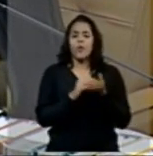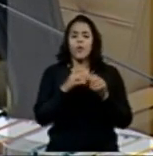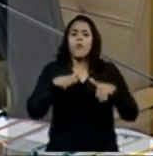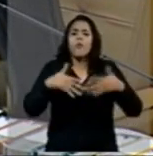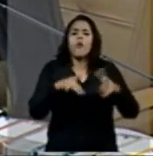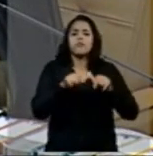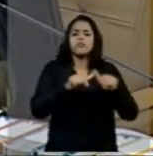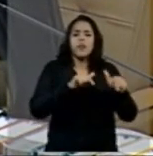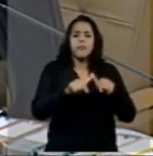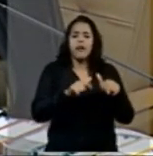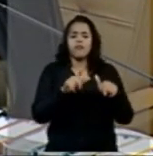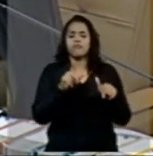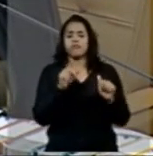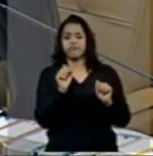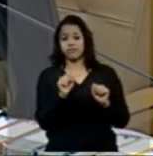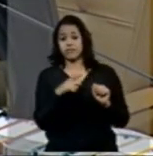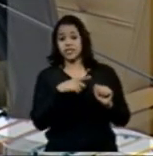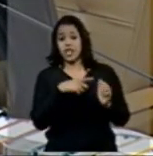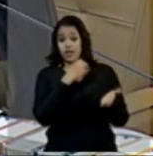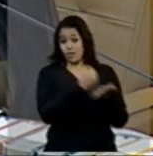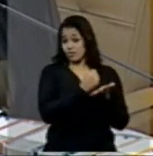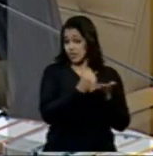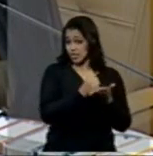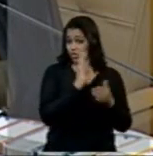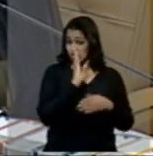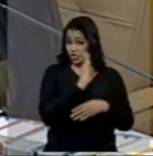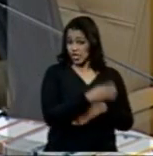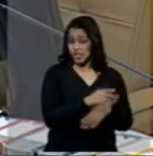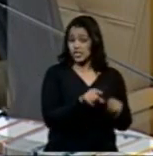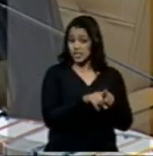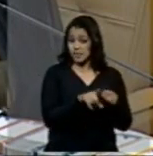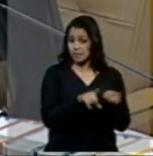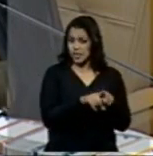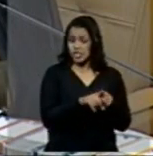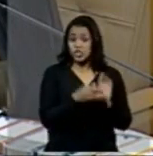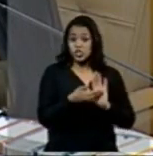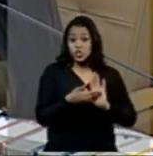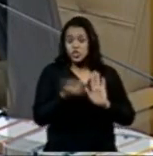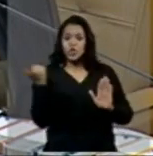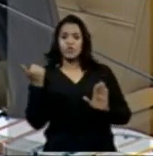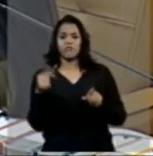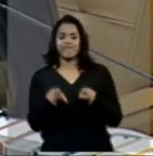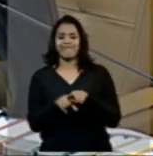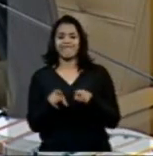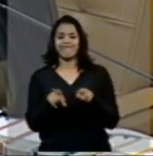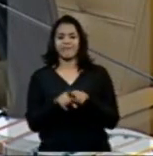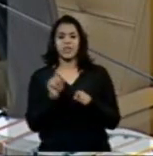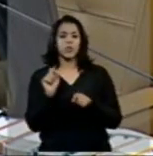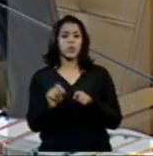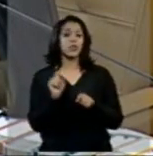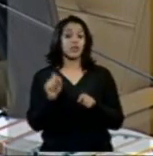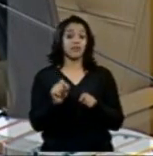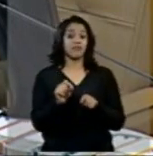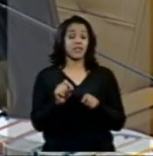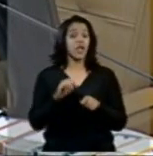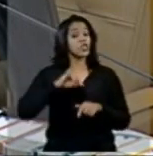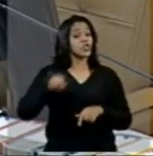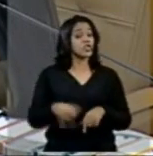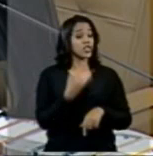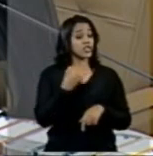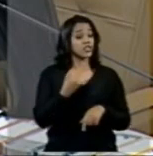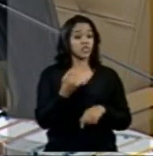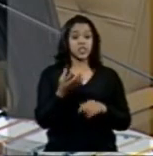execução que poderiam ser objeto de contratação indireta e refutou expressamente a possibilidade